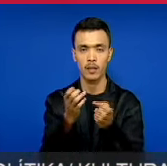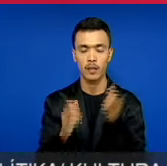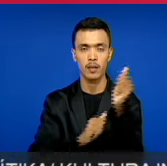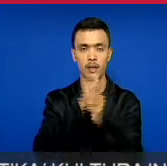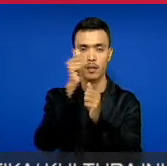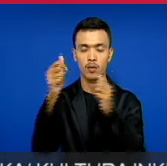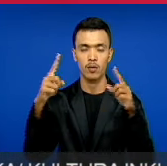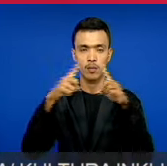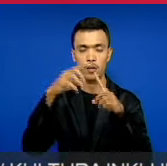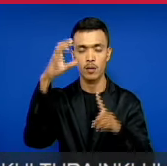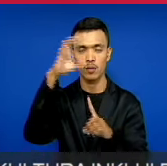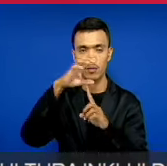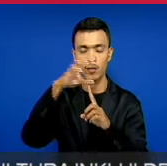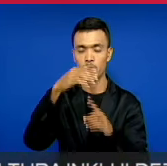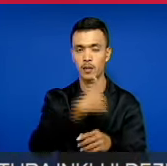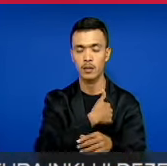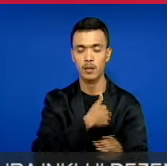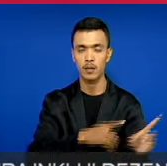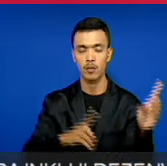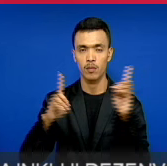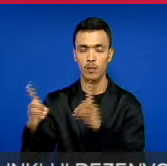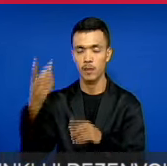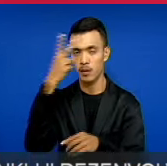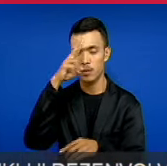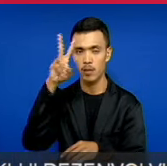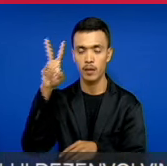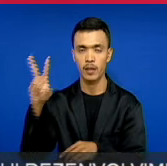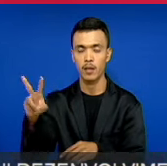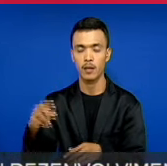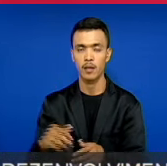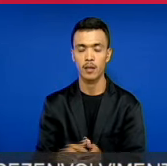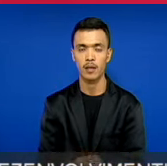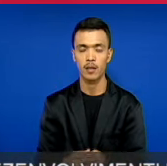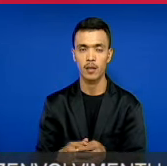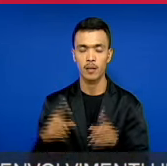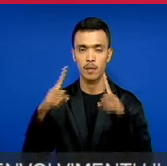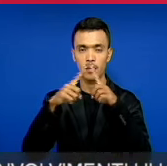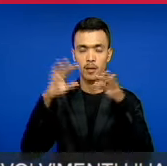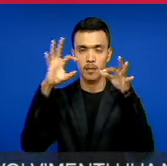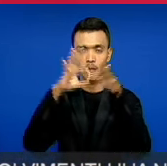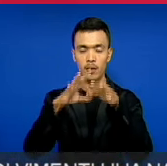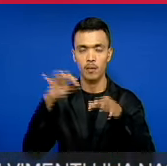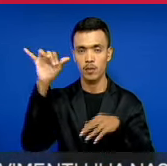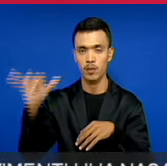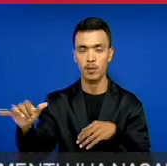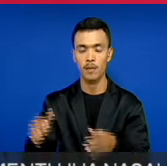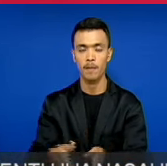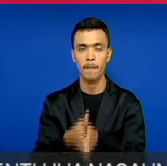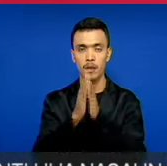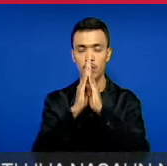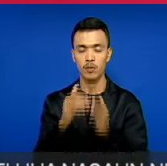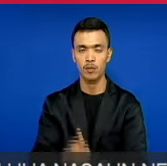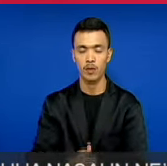nebe mak sidau kerealiza halo identifikasau no disvinculasau ba imine membro sira husu atu ne